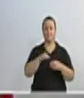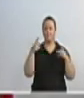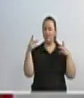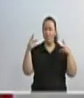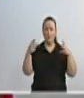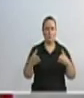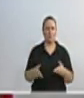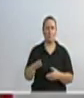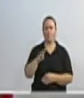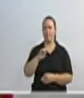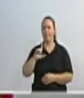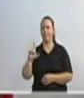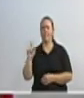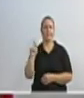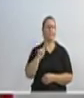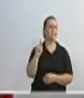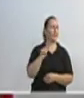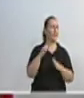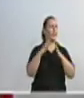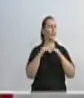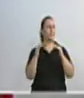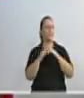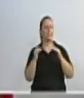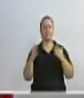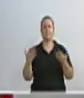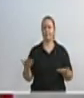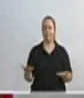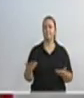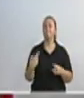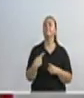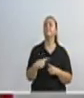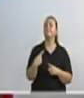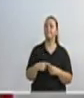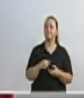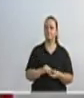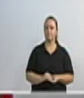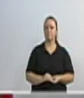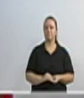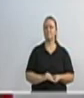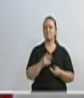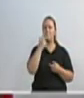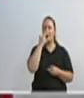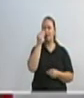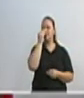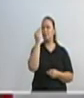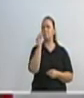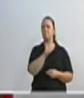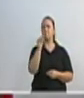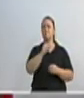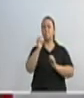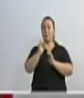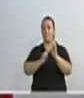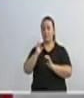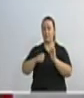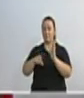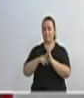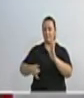Em Blumenau, em Gaspar, em Brusque, porque há um grande descaso das empresas de